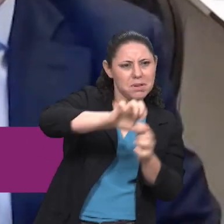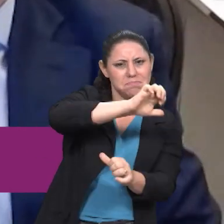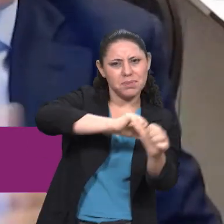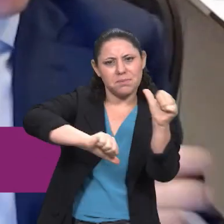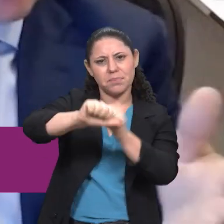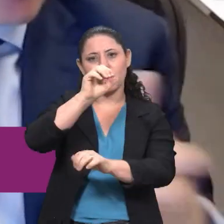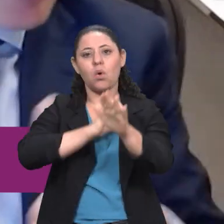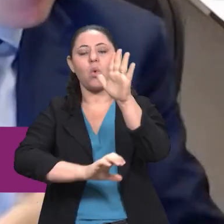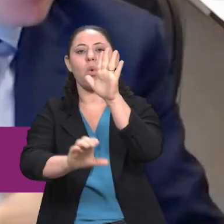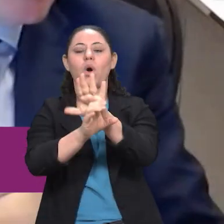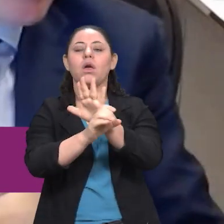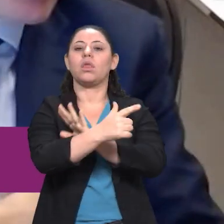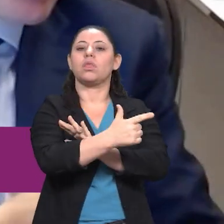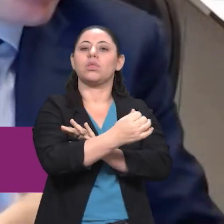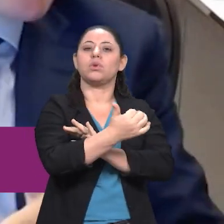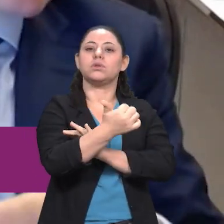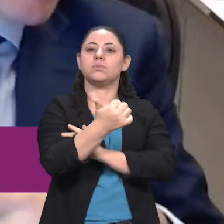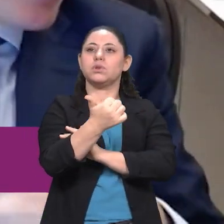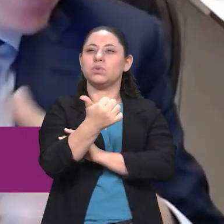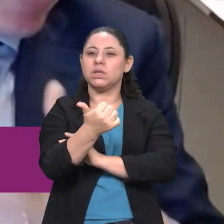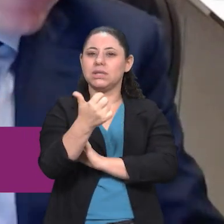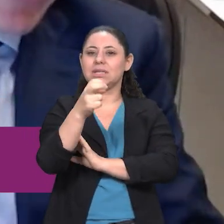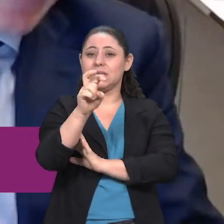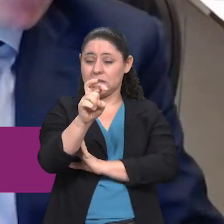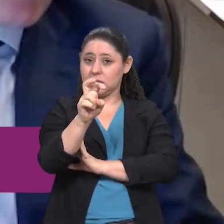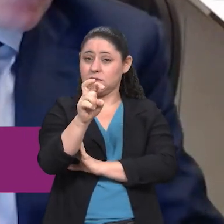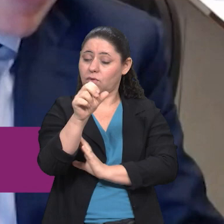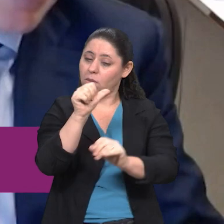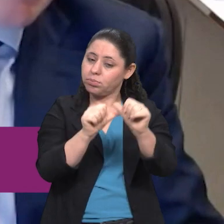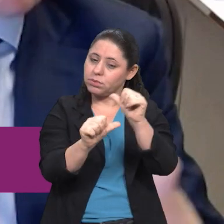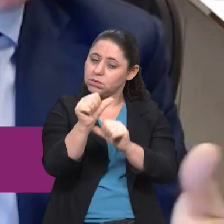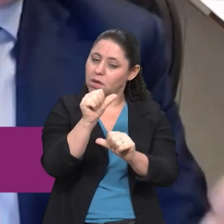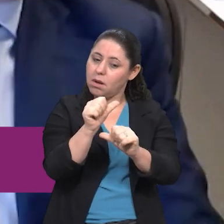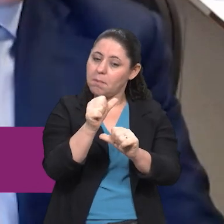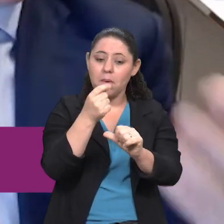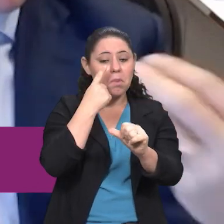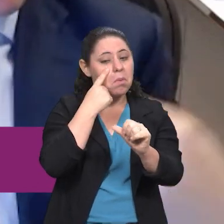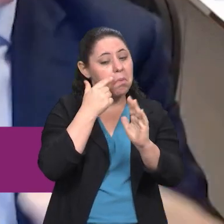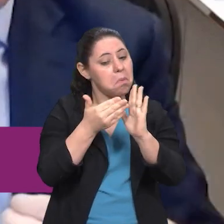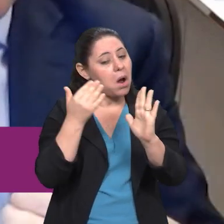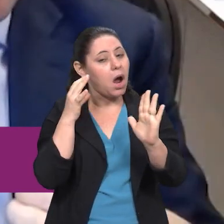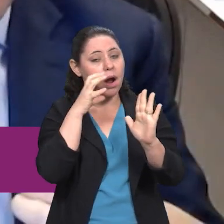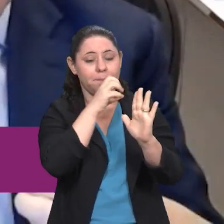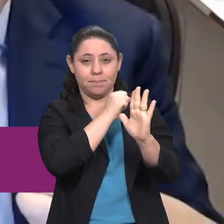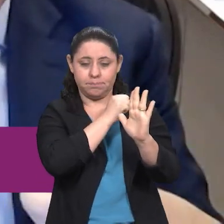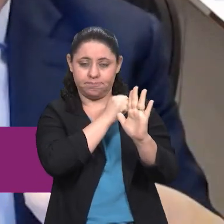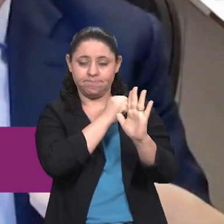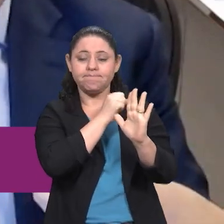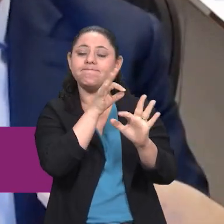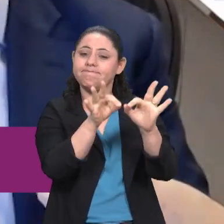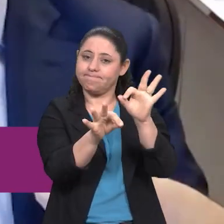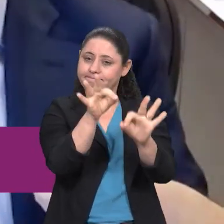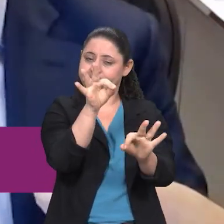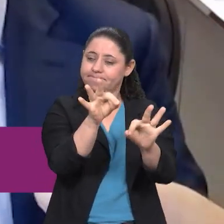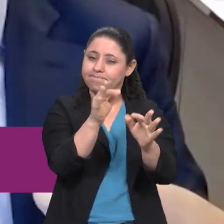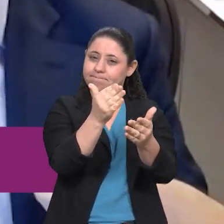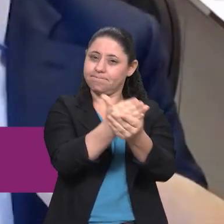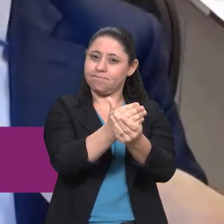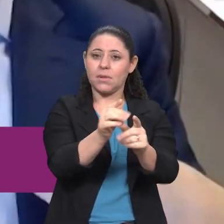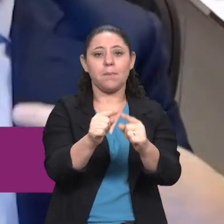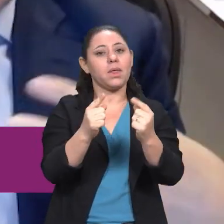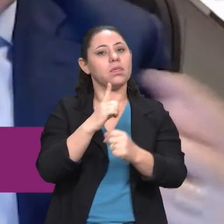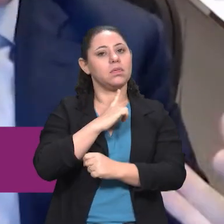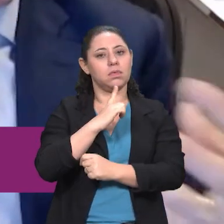sucessivas reformas. O nosso Código de Processo Civil de 2015 também foi modificado com vistas a trazer mais celeridade aos processos